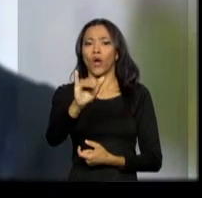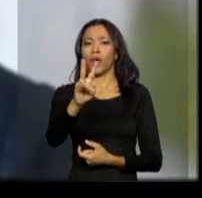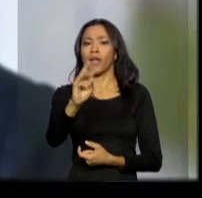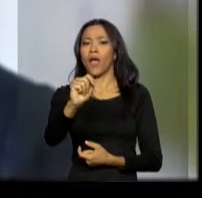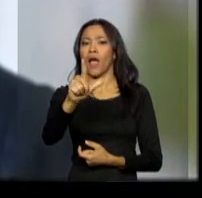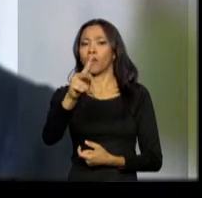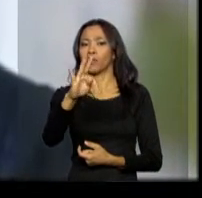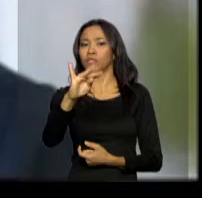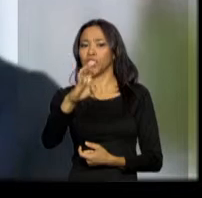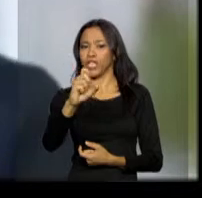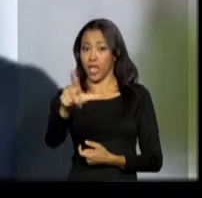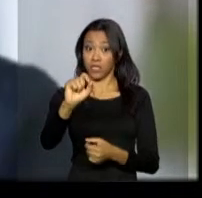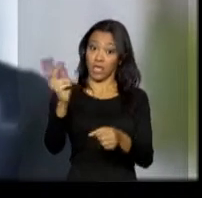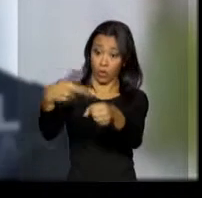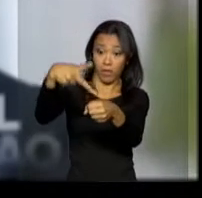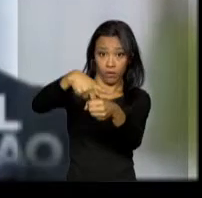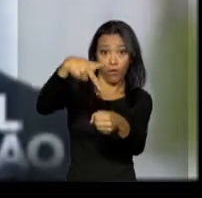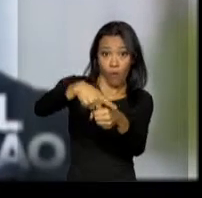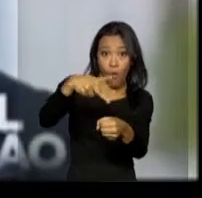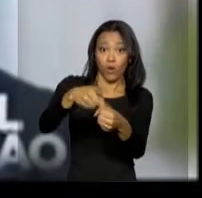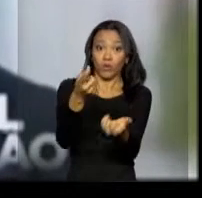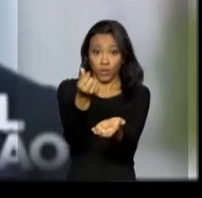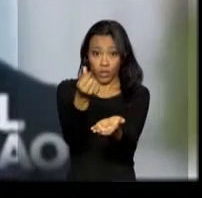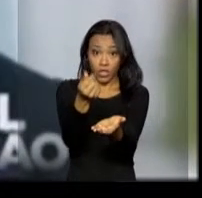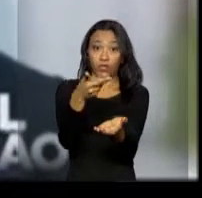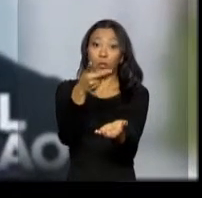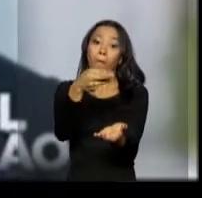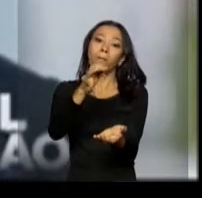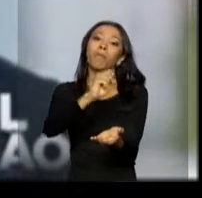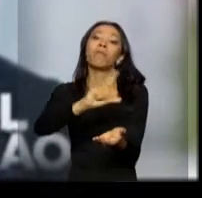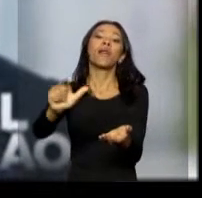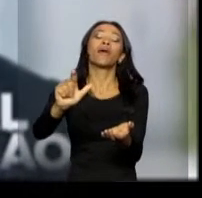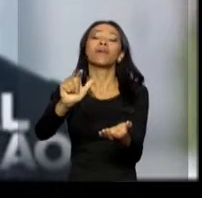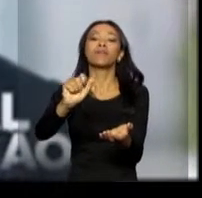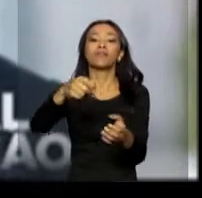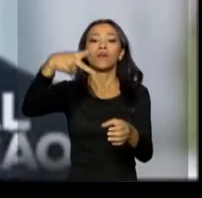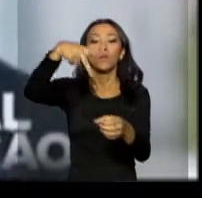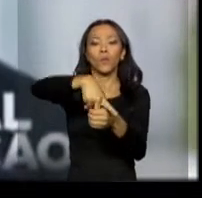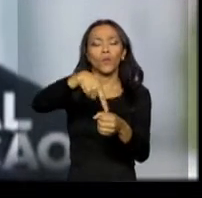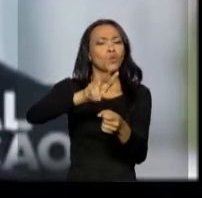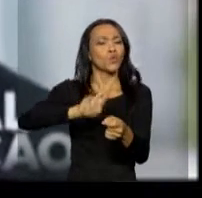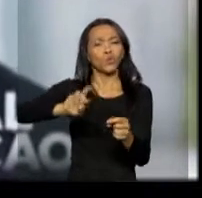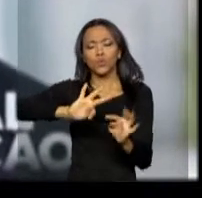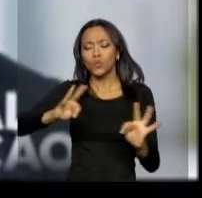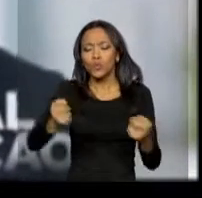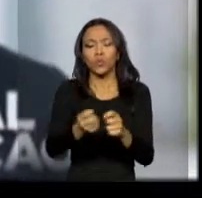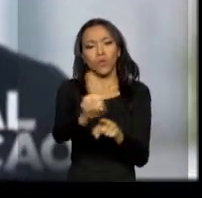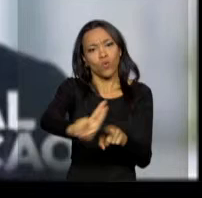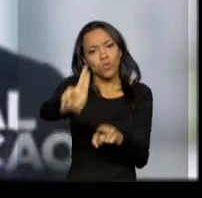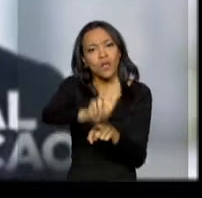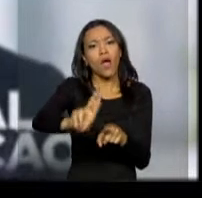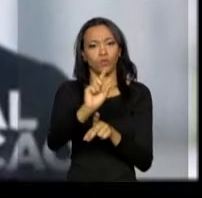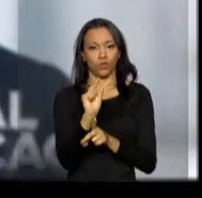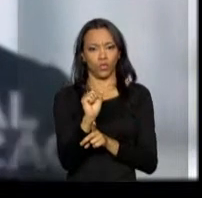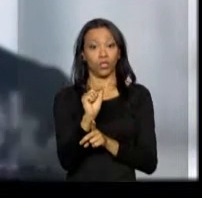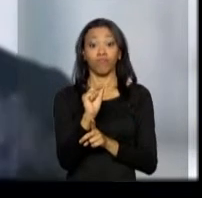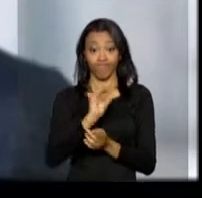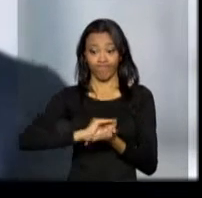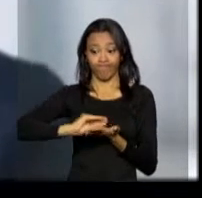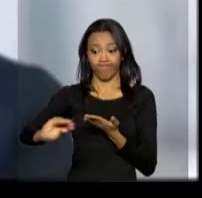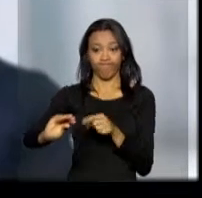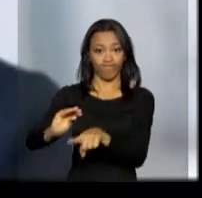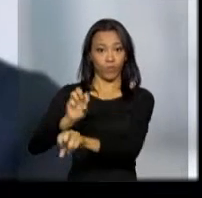participações especiais do petróleo e recursos do pré-sal sejam usados exclusivamente na